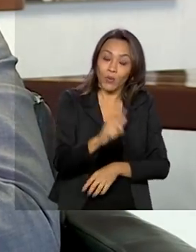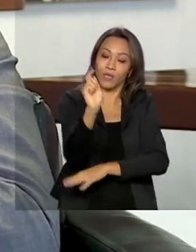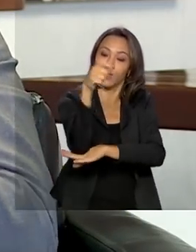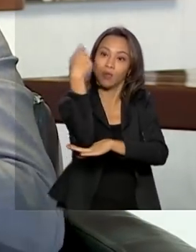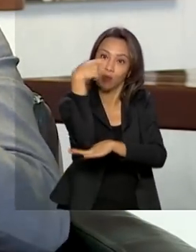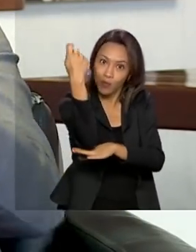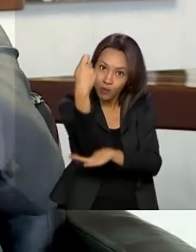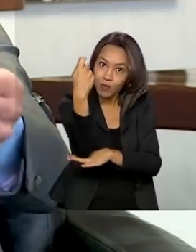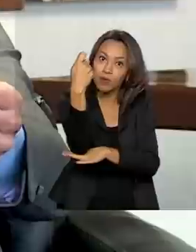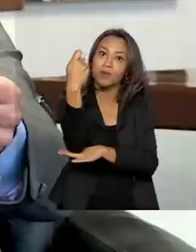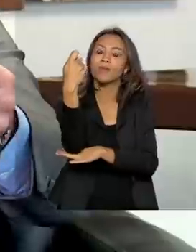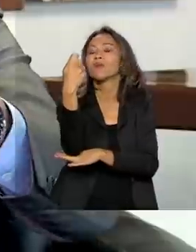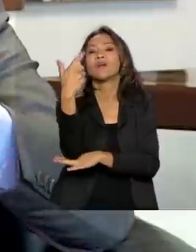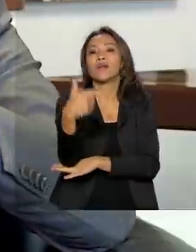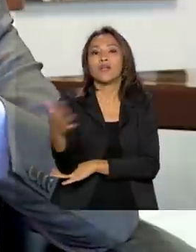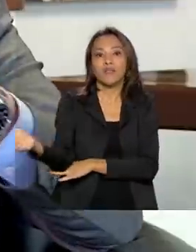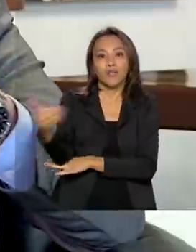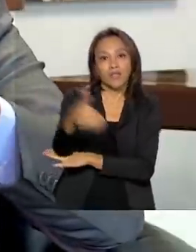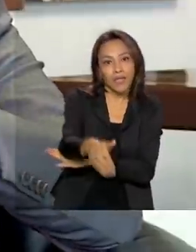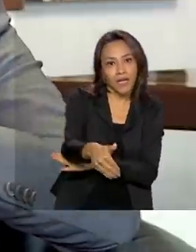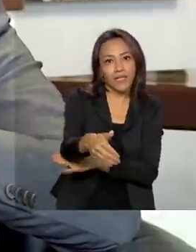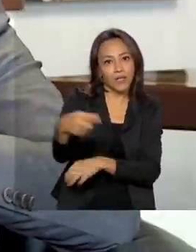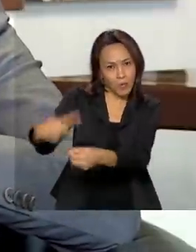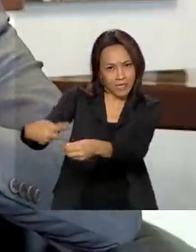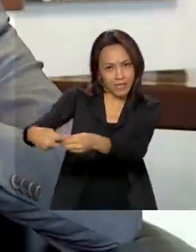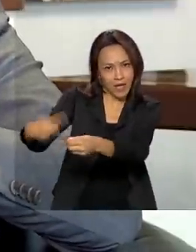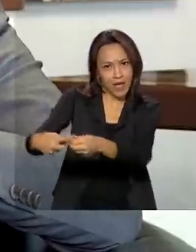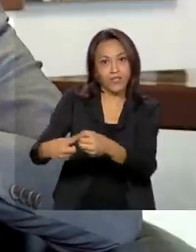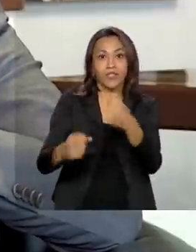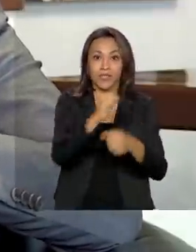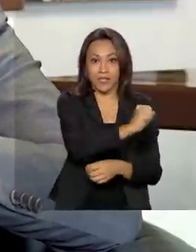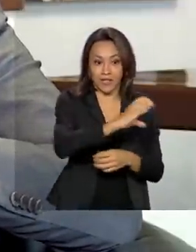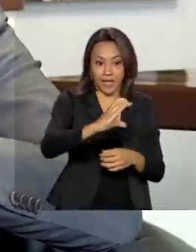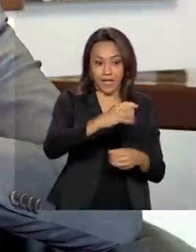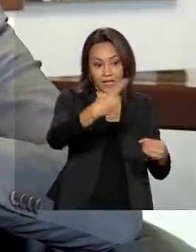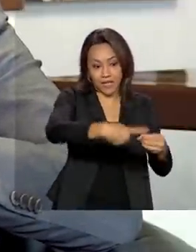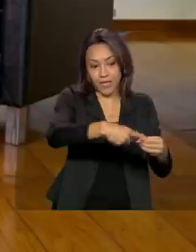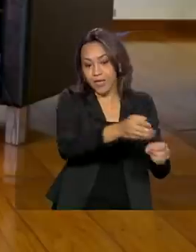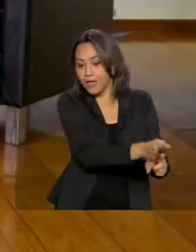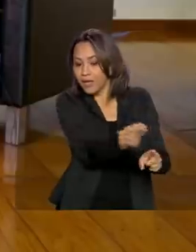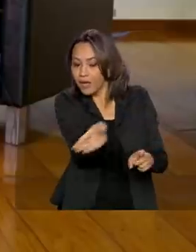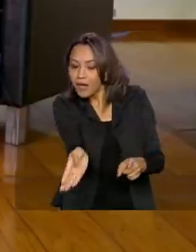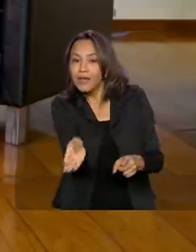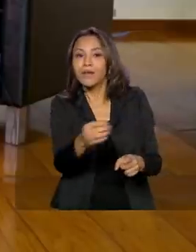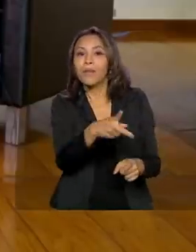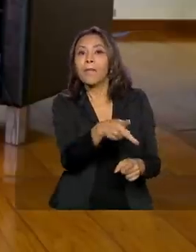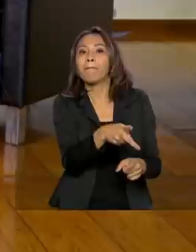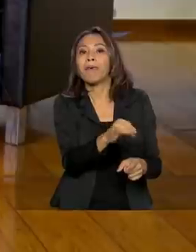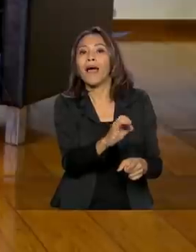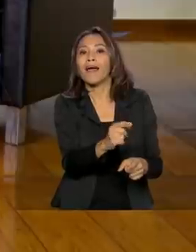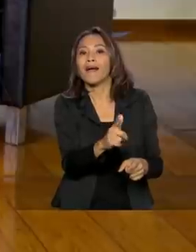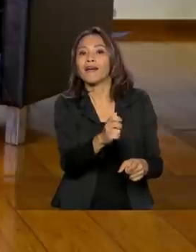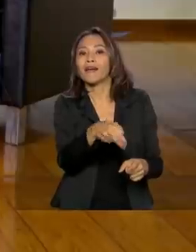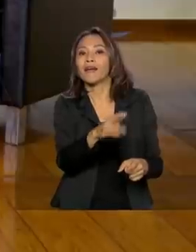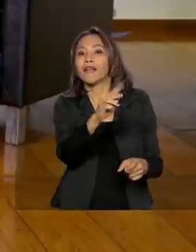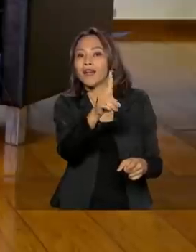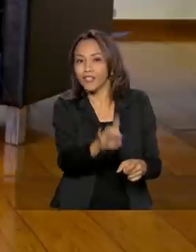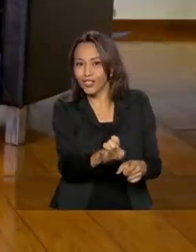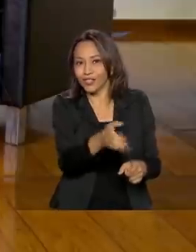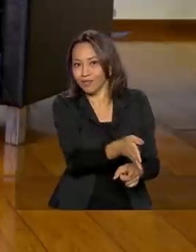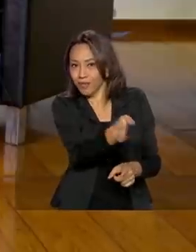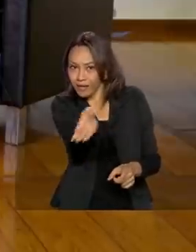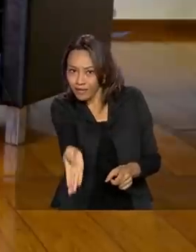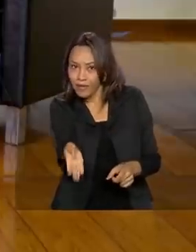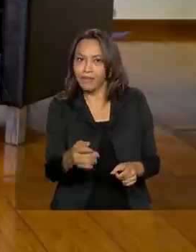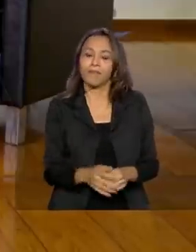Cambará do Sul. Pelo lado catarinense, de Santa Catarina, é a cidade de Praia Grande. Era um parque que nós estimamos